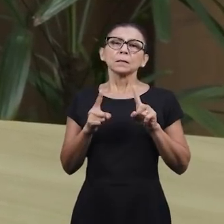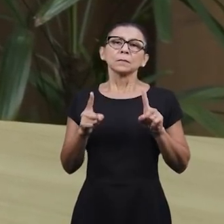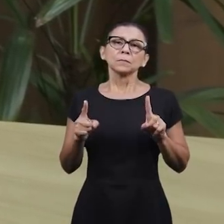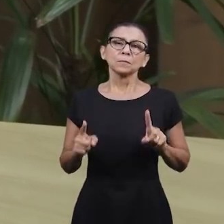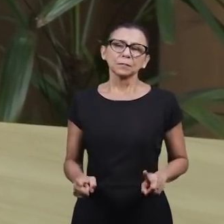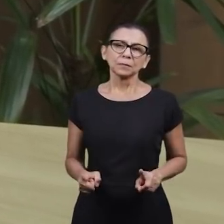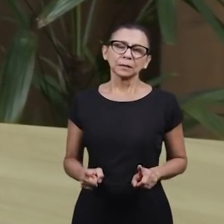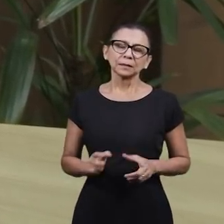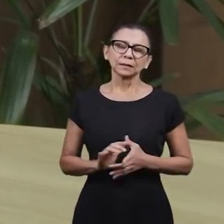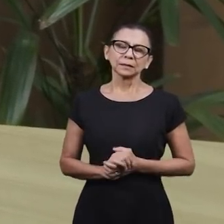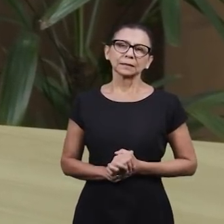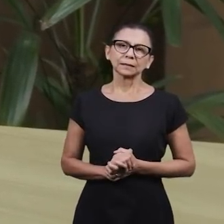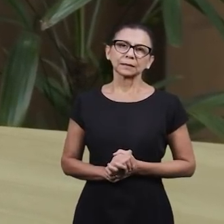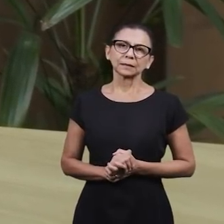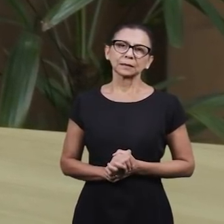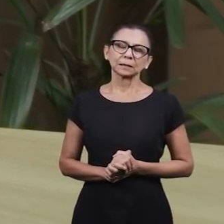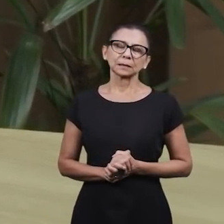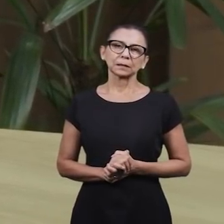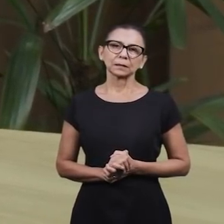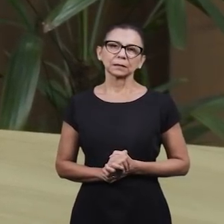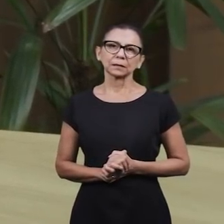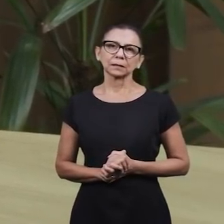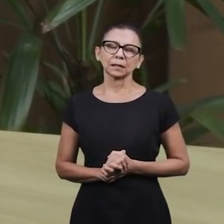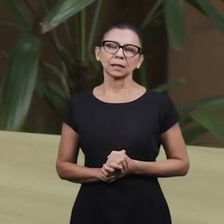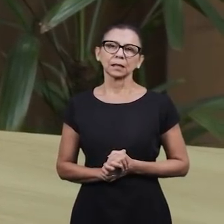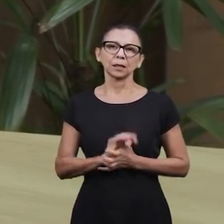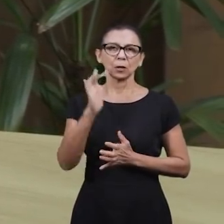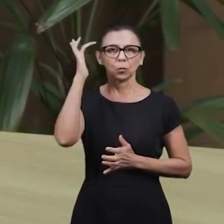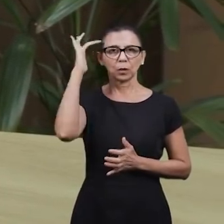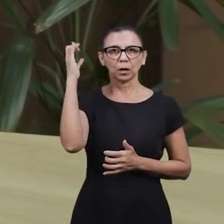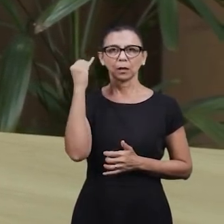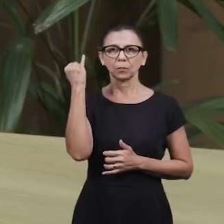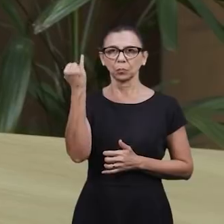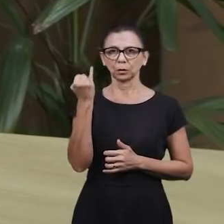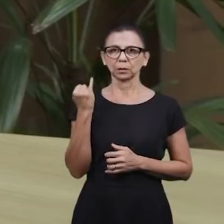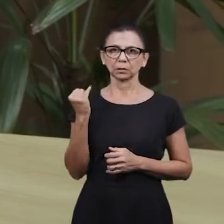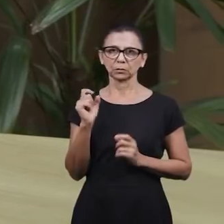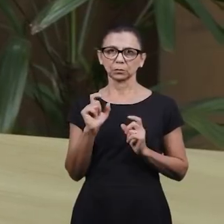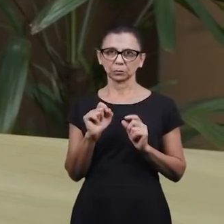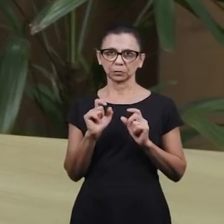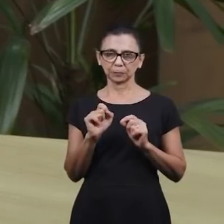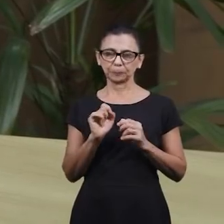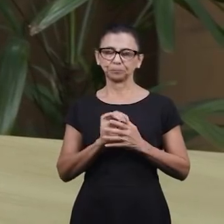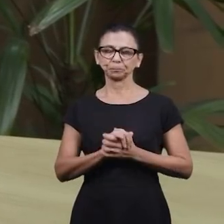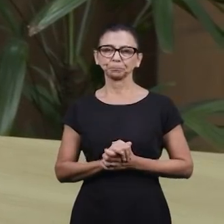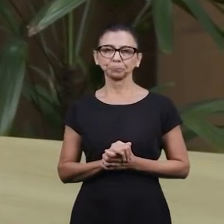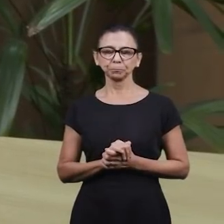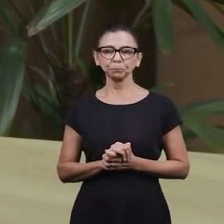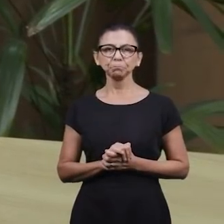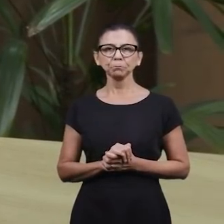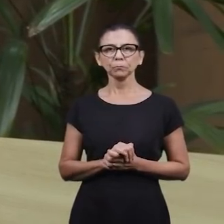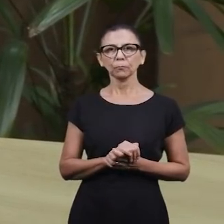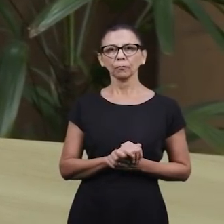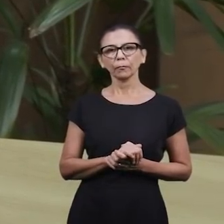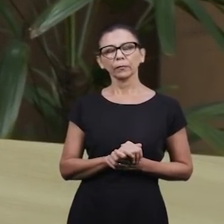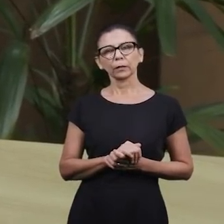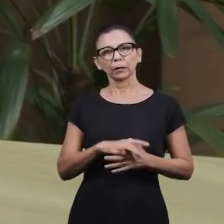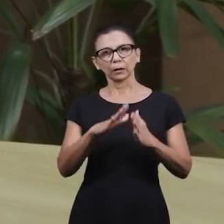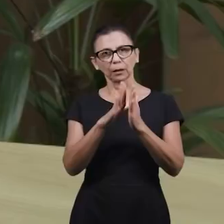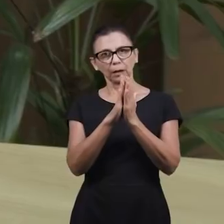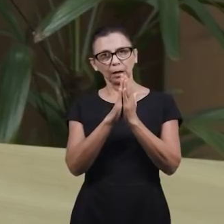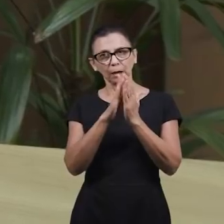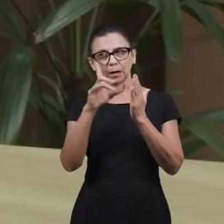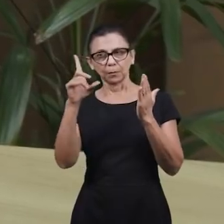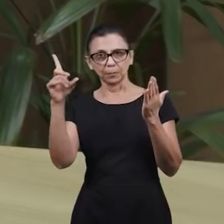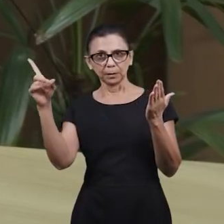é? Então, eu acho importante frisar que a Bíblia, você olhando